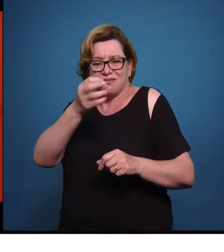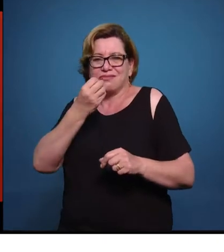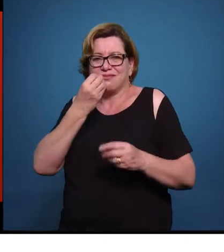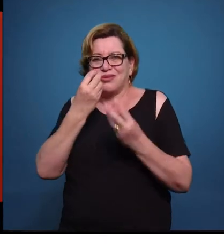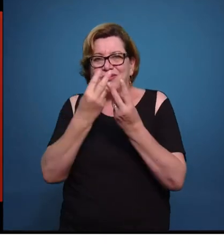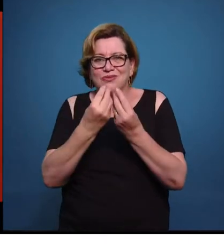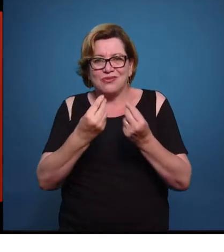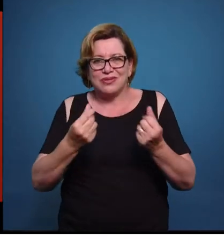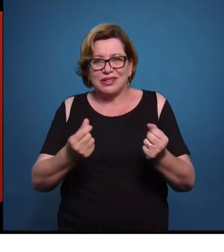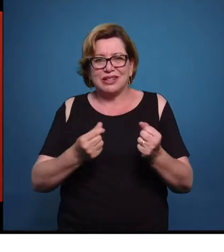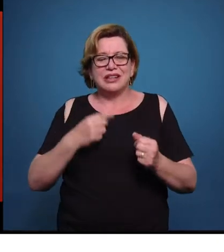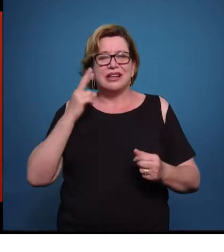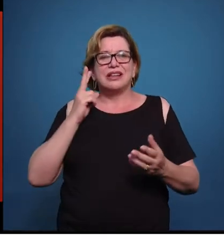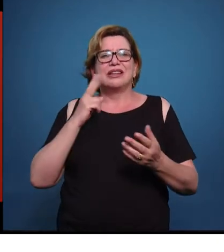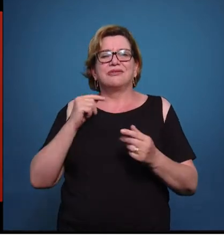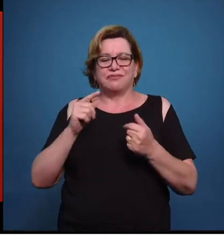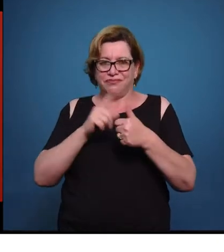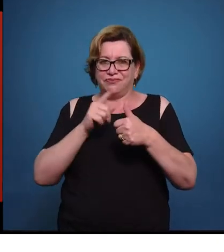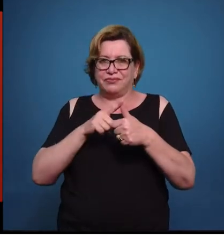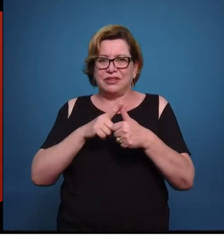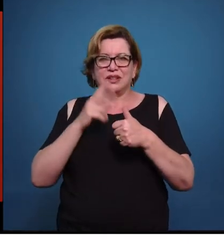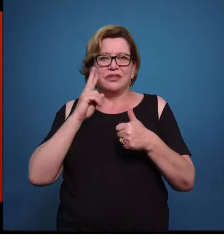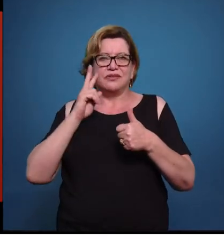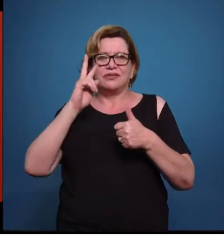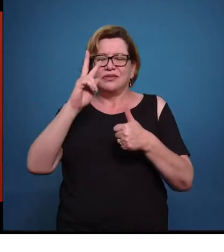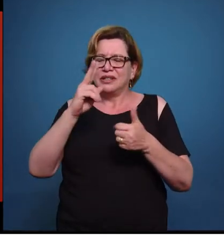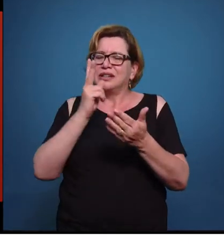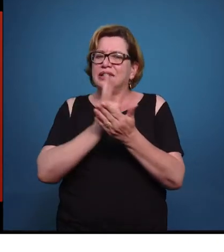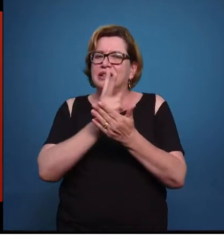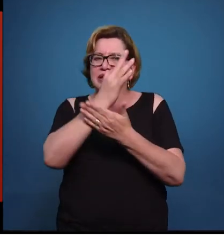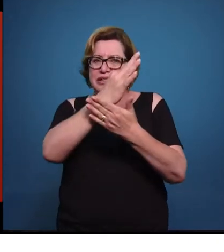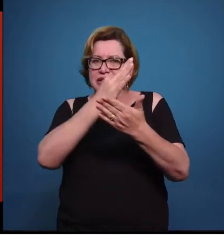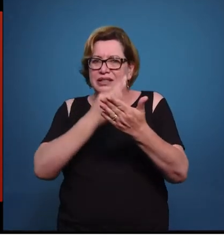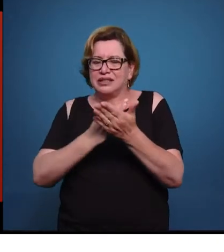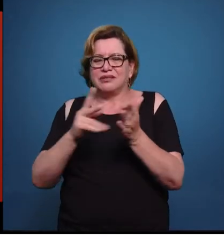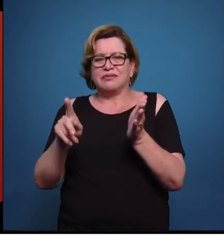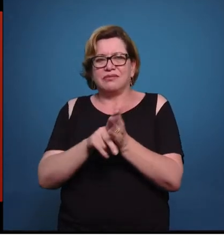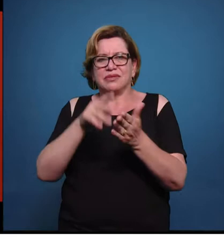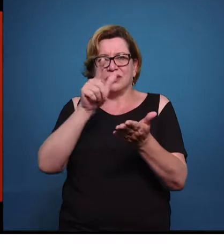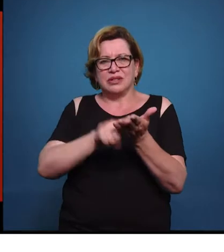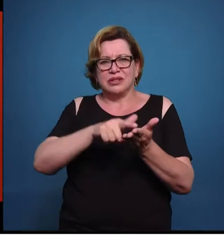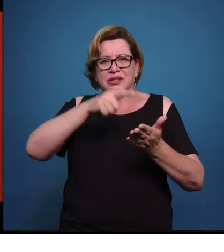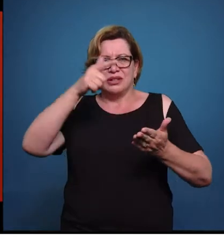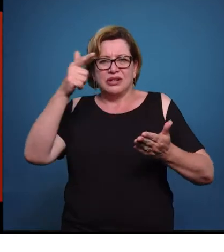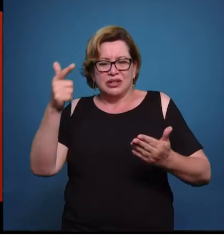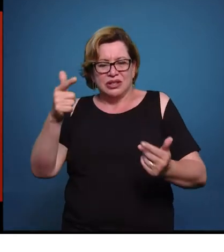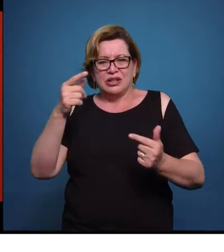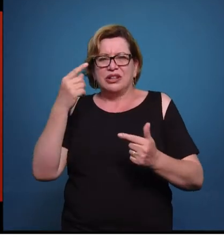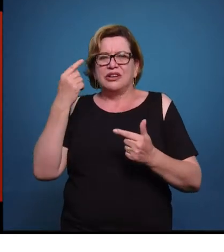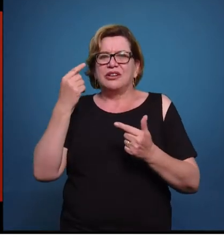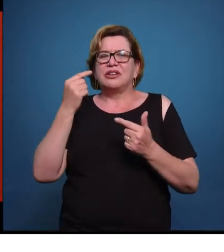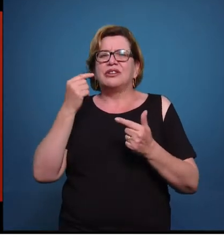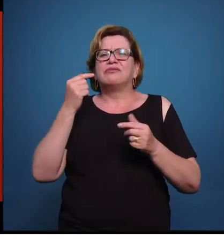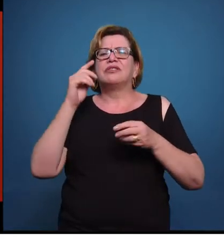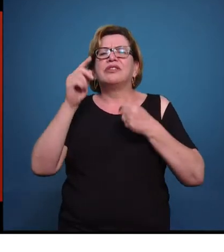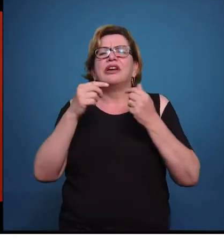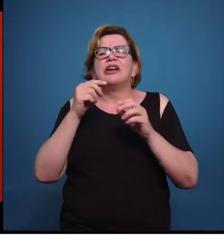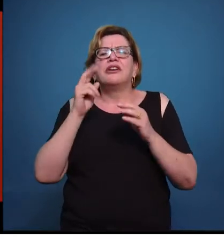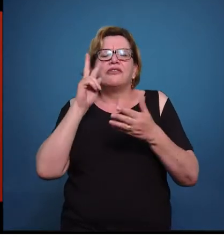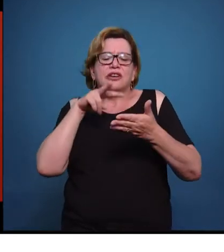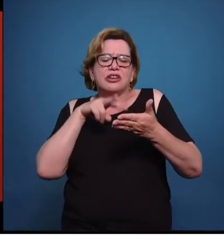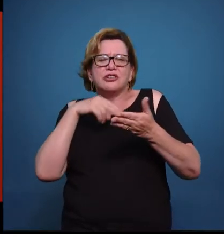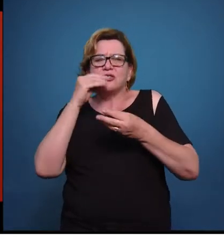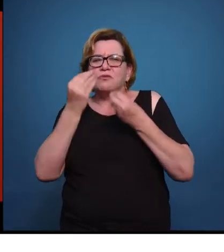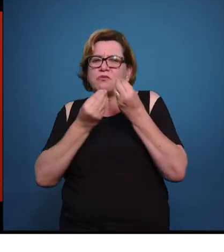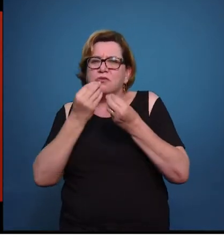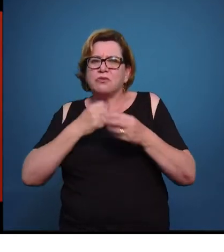qualidade? Acompanhe sempre os textos de um jornalista. Passe a ver a trajetória dele. Que tipo de reportagem ele